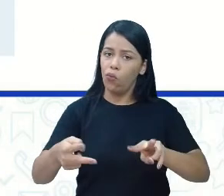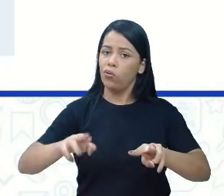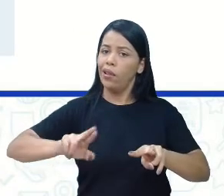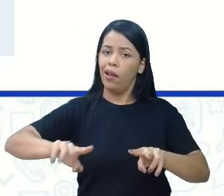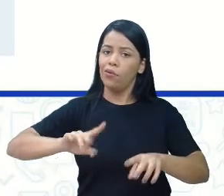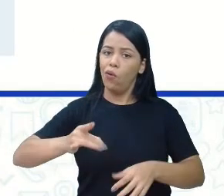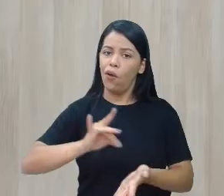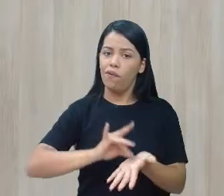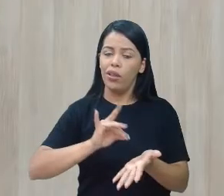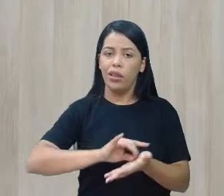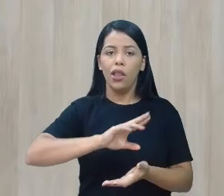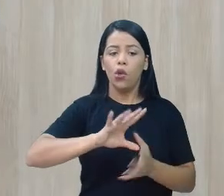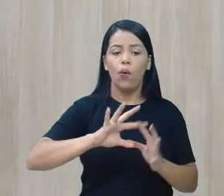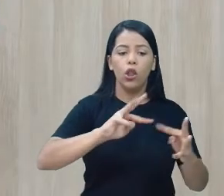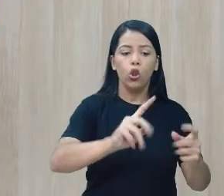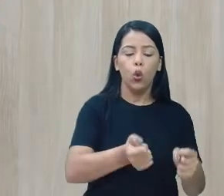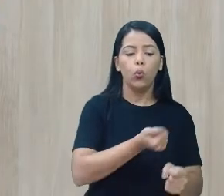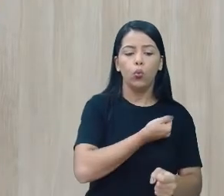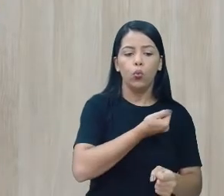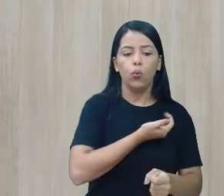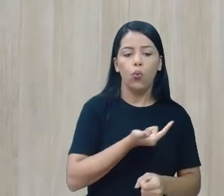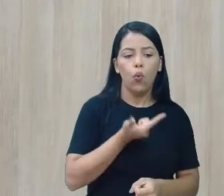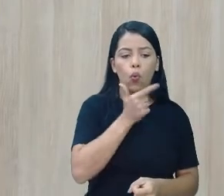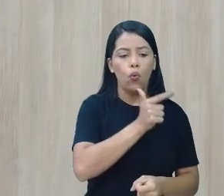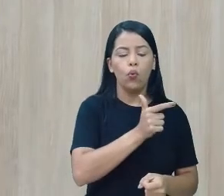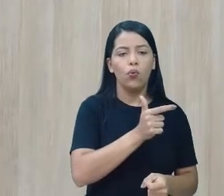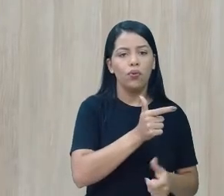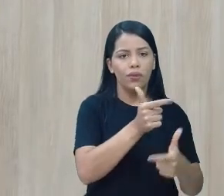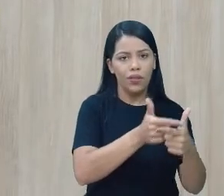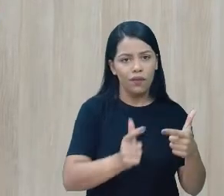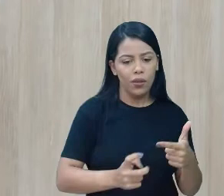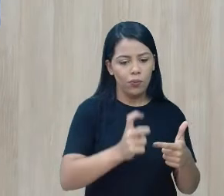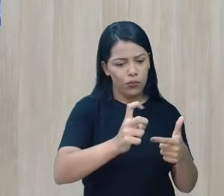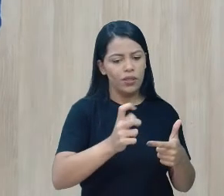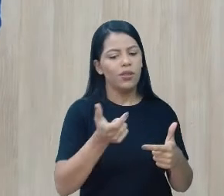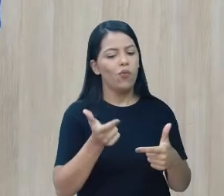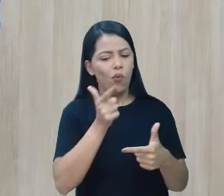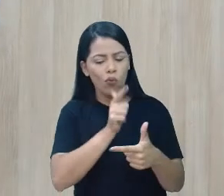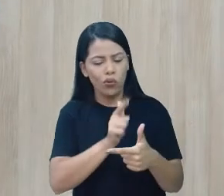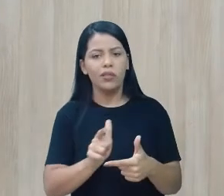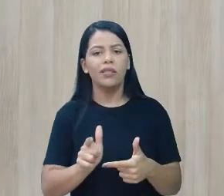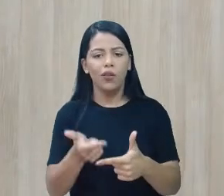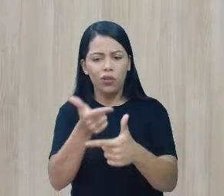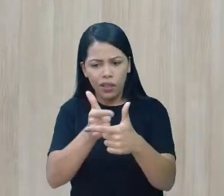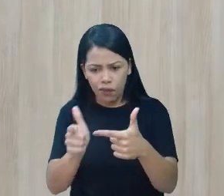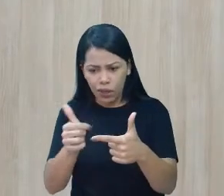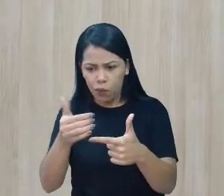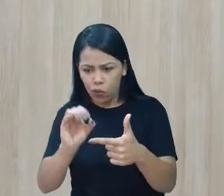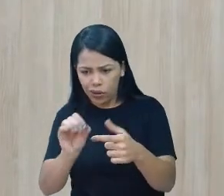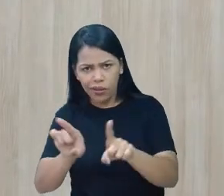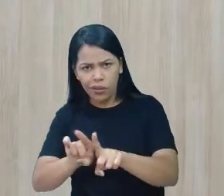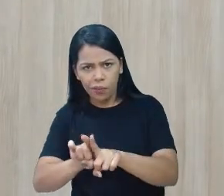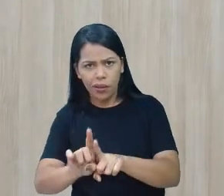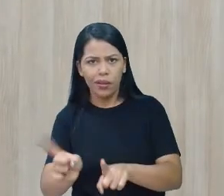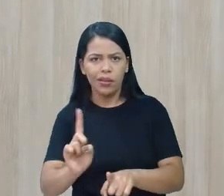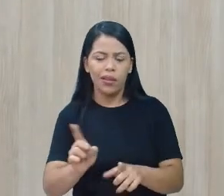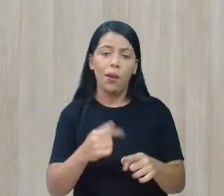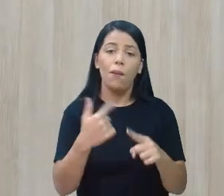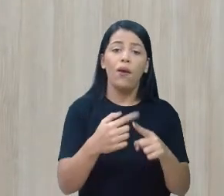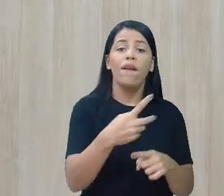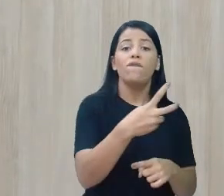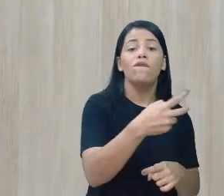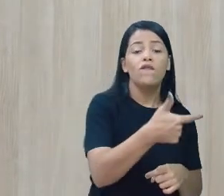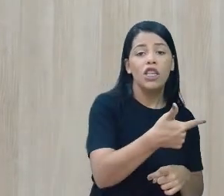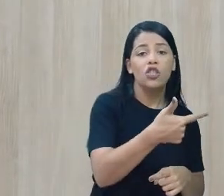Não é todo número que divide para 5 que vai dividir para 10 também. Porque 25, por exemplo, divide para